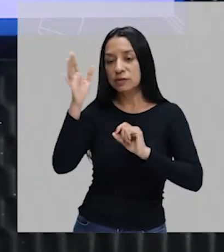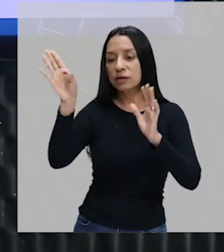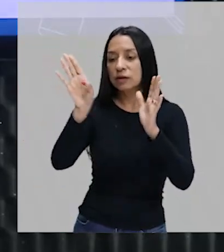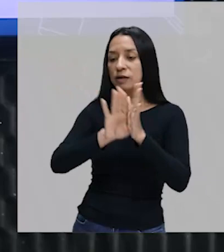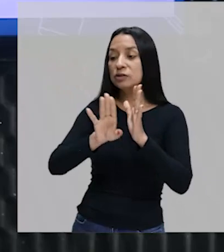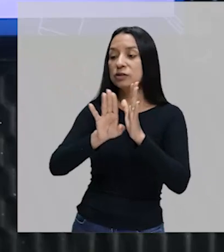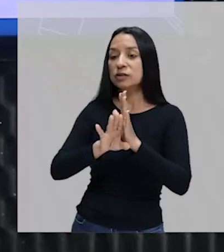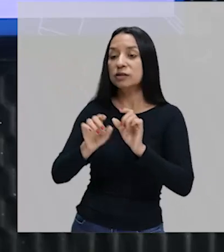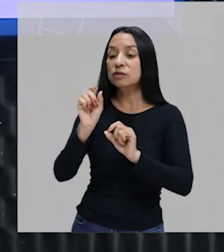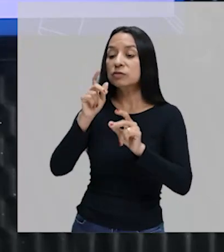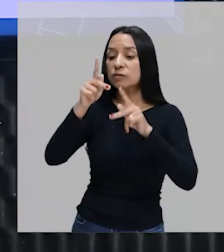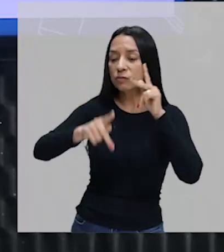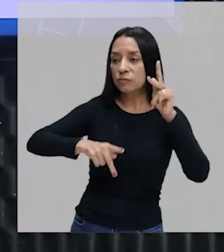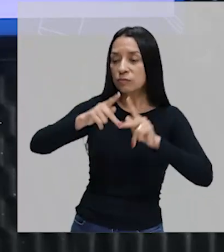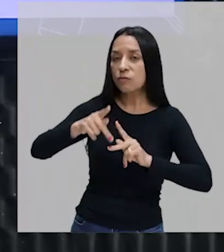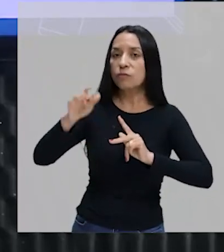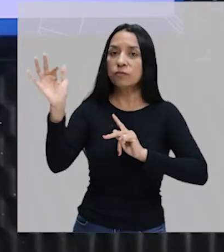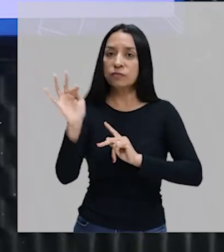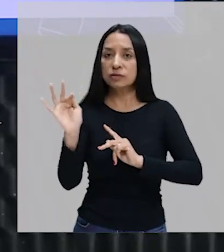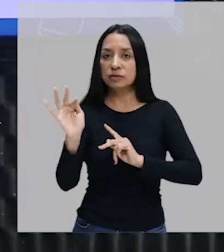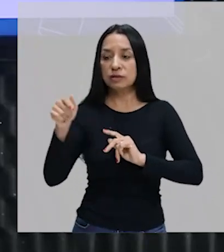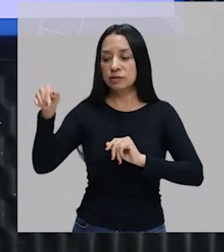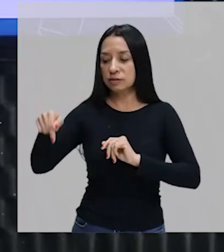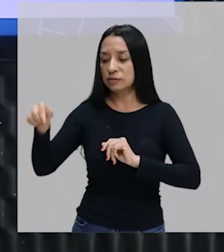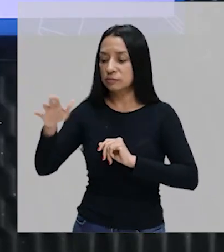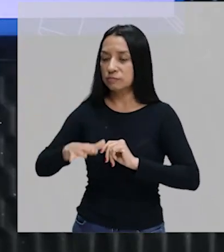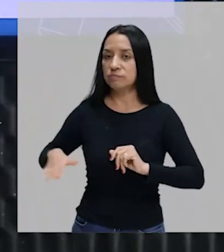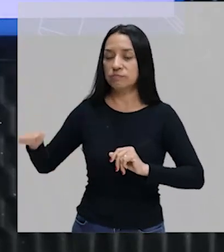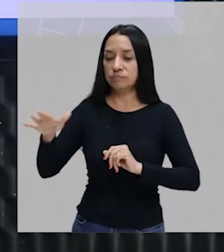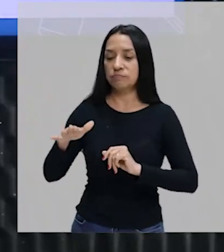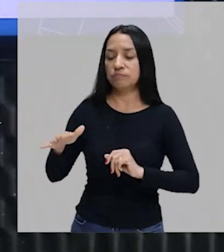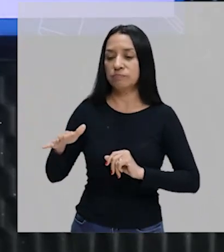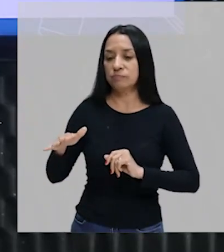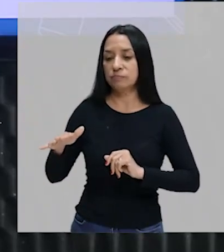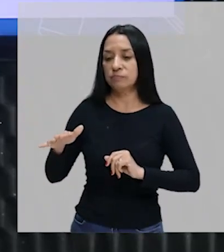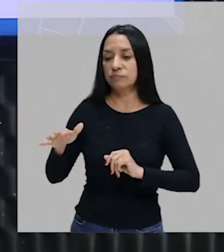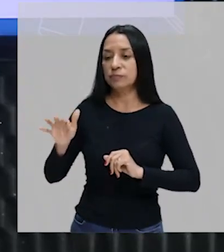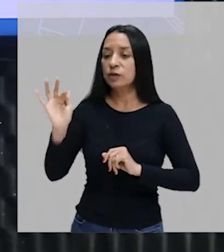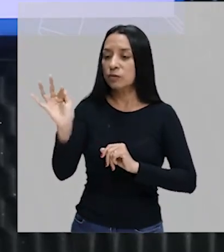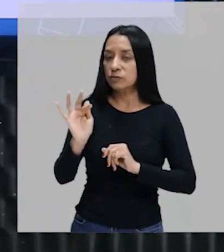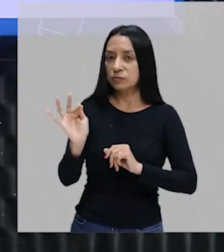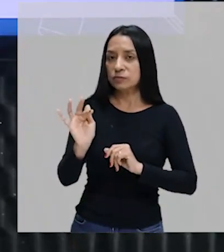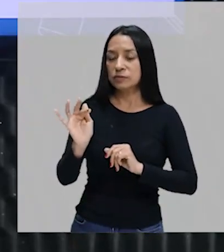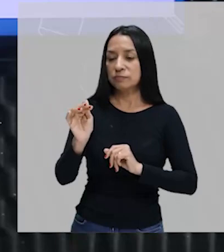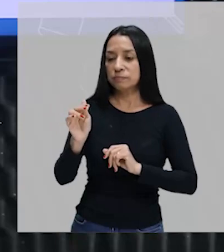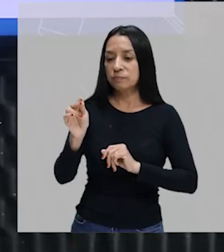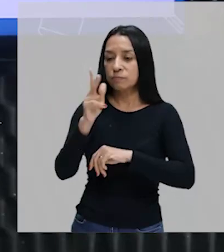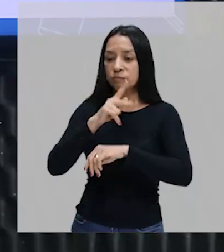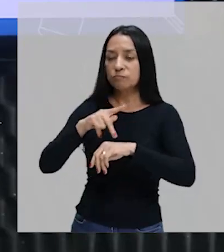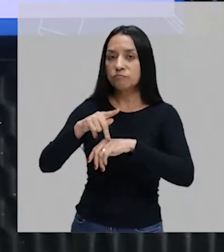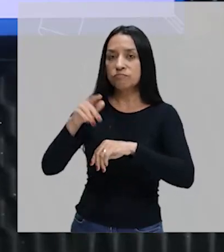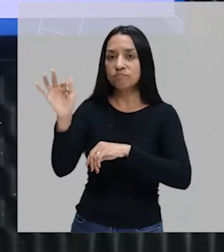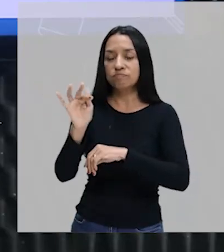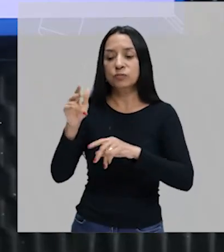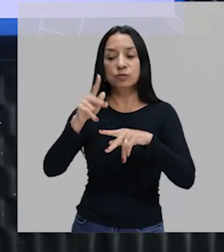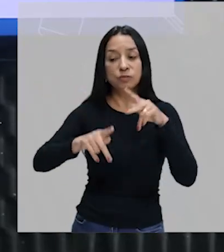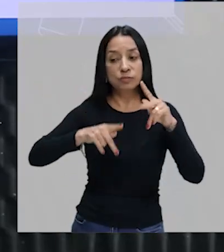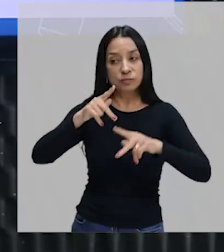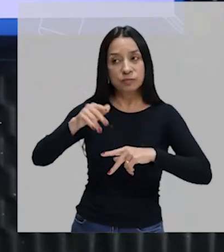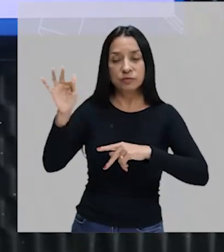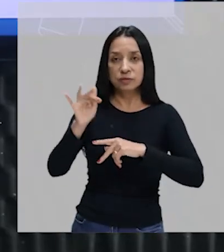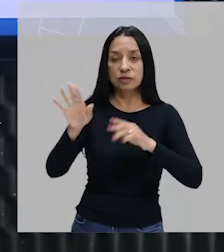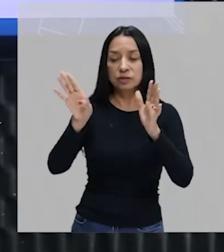chegada dos franceses em nosso território. Os franceses vão chegar ali no final do século